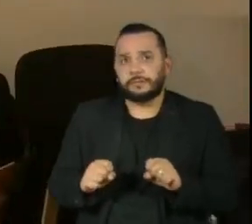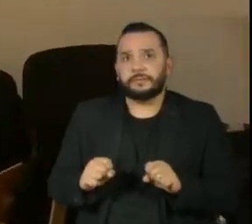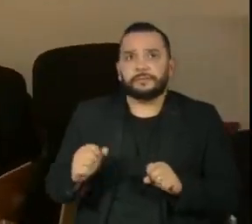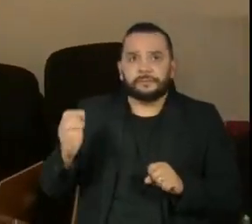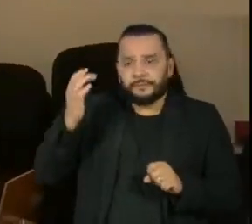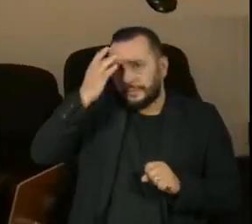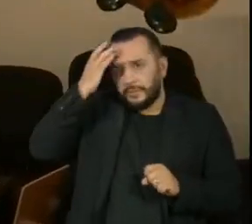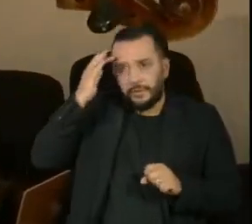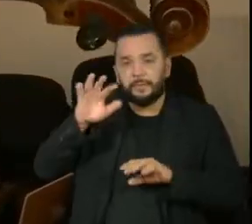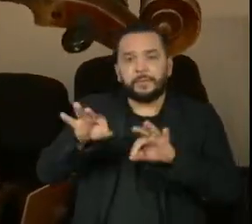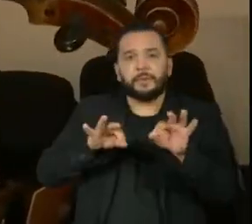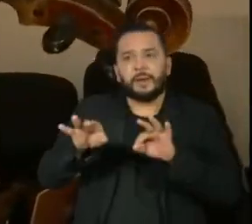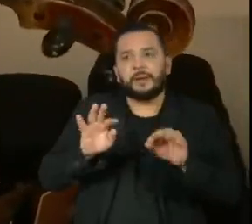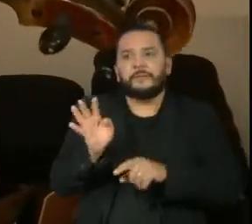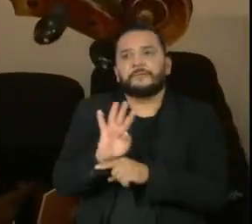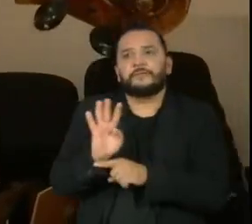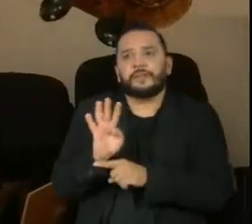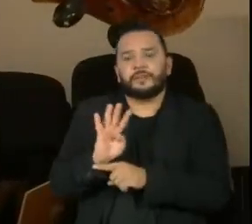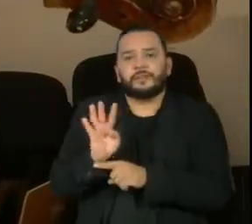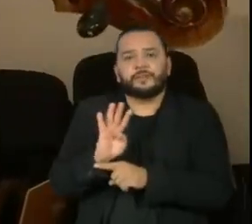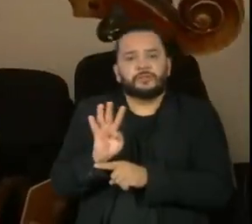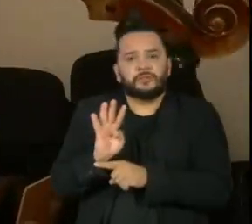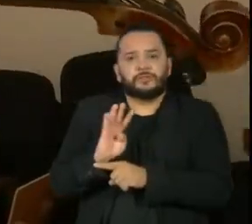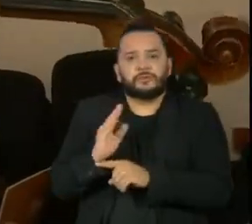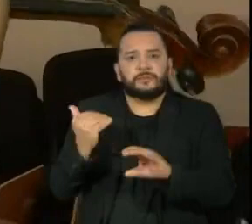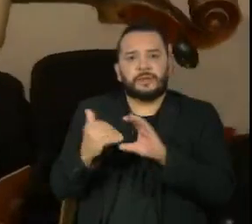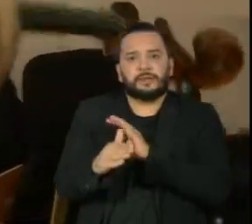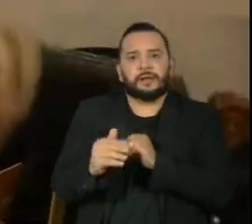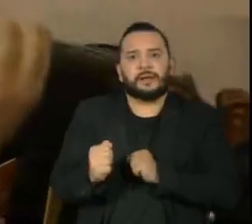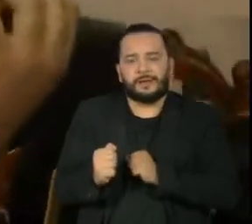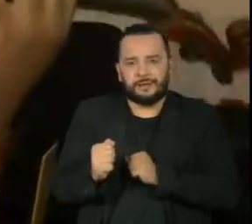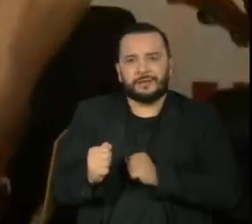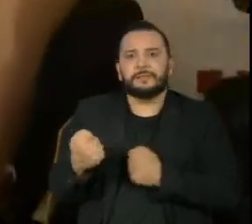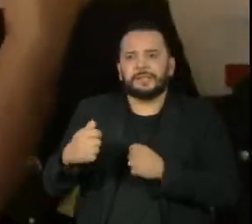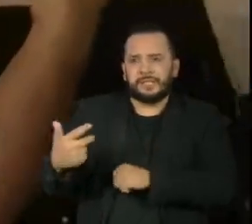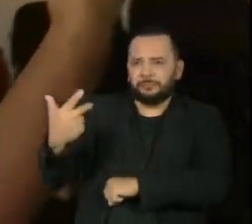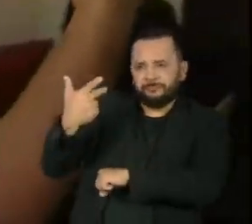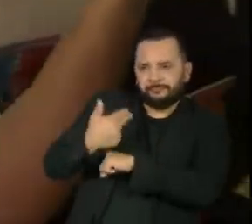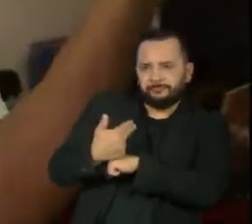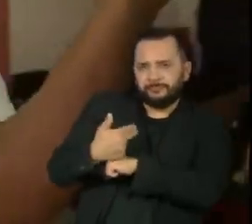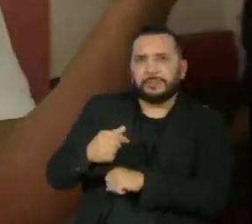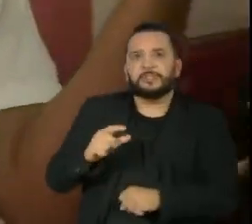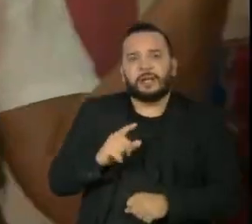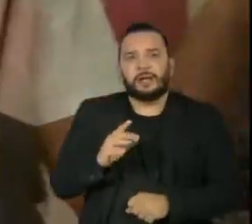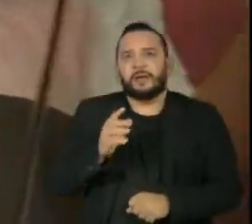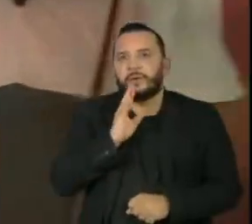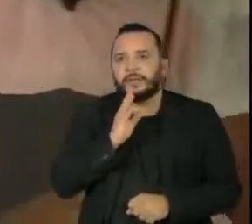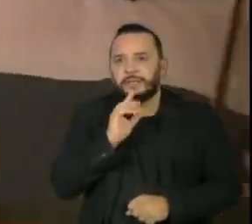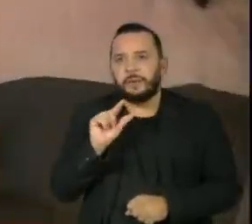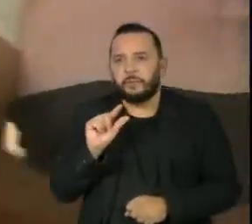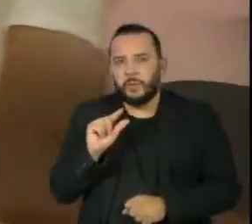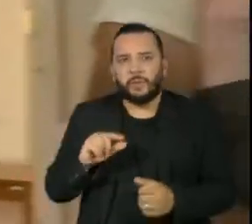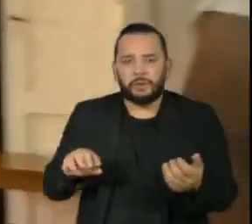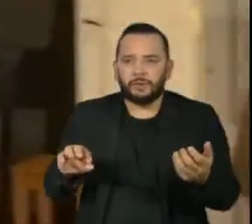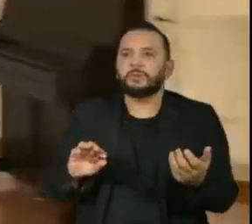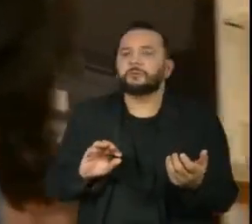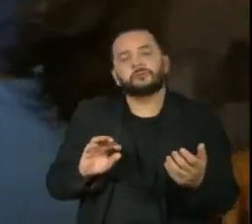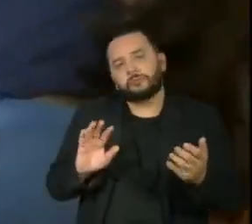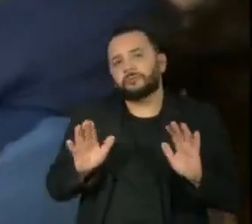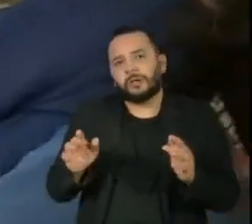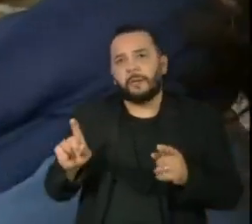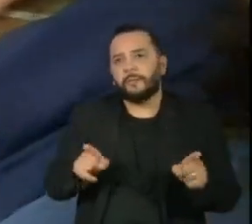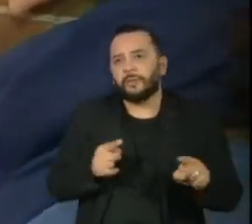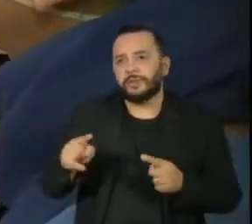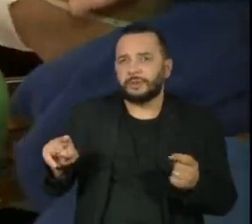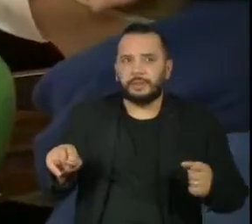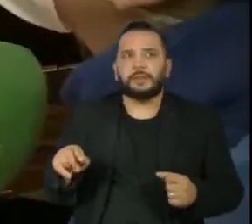preparar um videozinho para essa primeira etapa de inscrição. Então, ela já tem que ter alguma noção, Paulo? Isso, a pessoa tem que ter